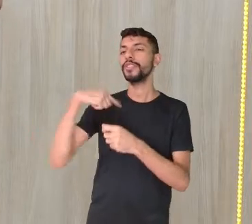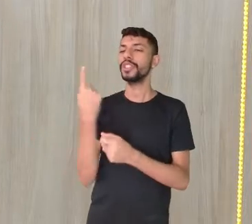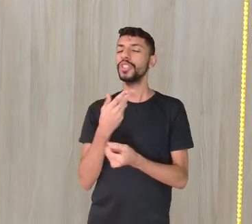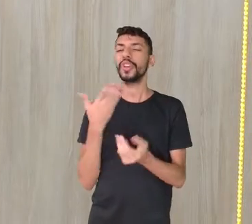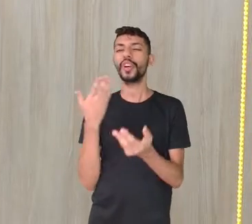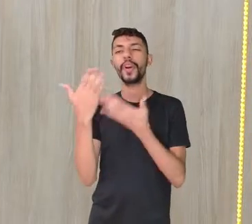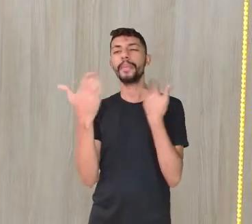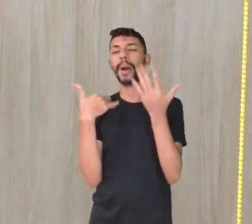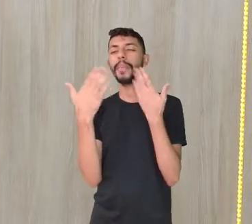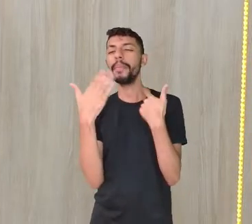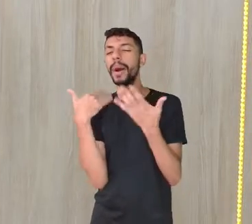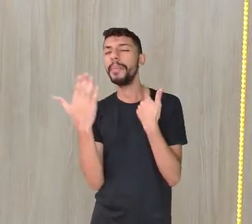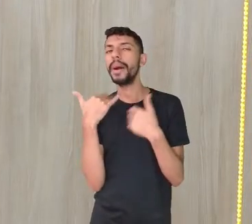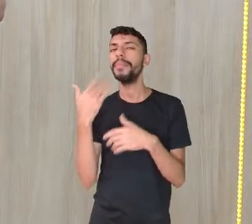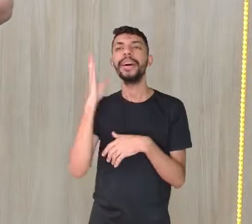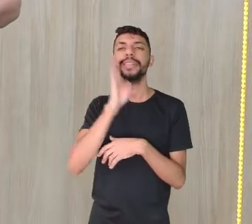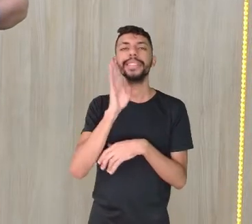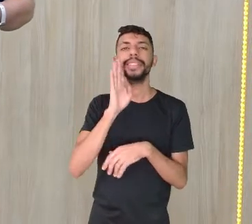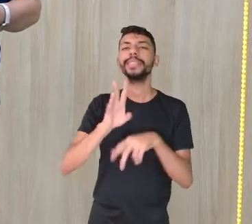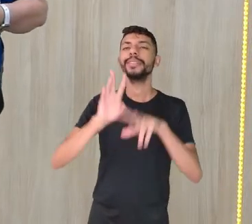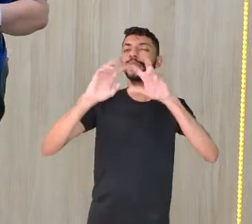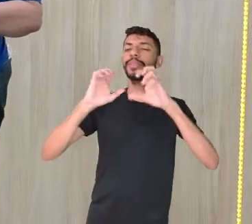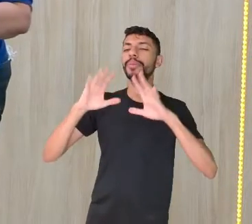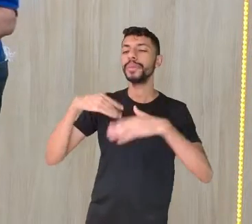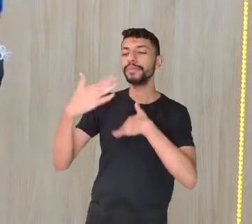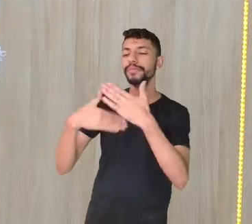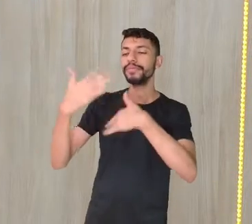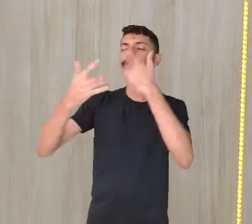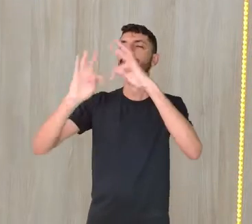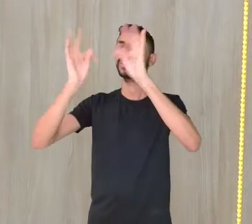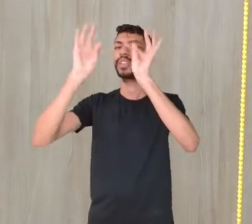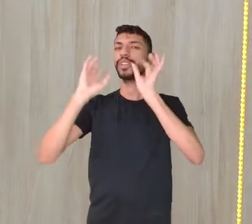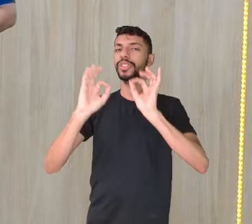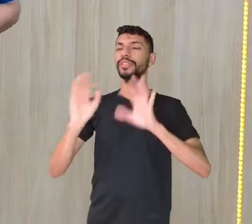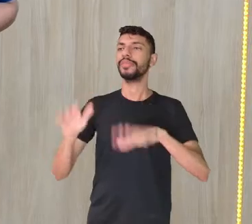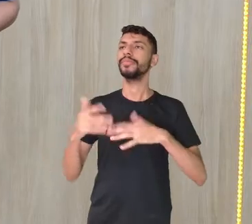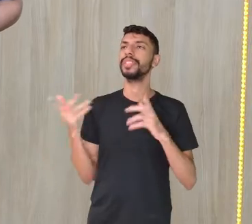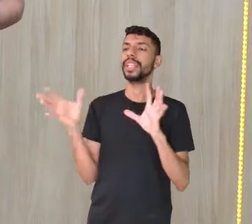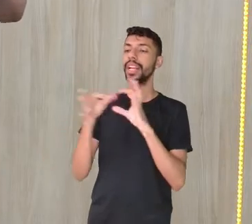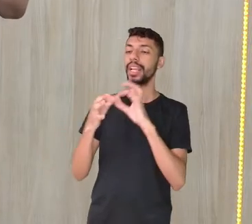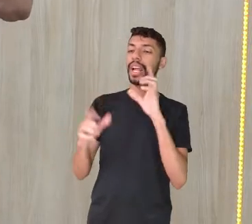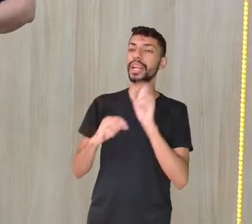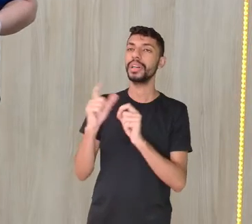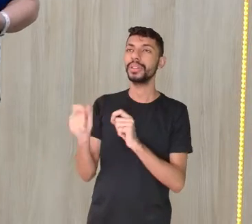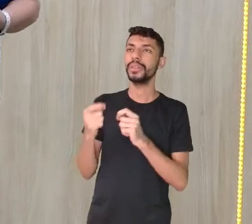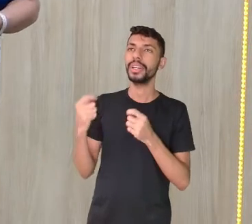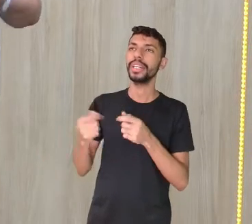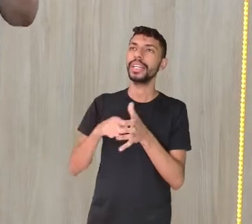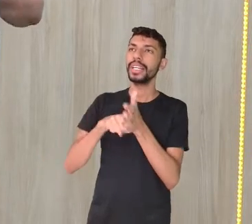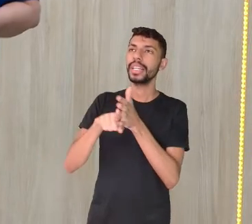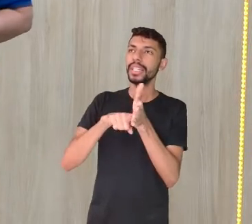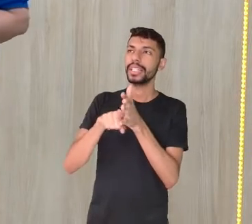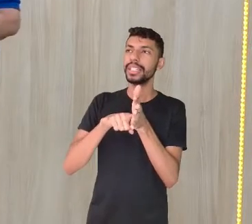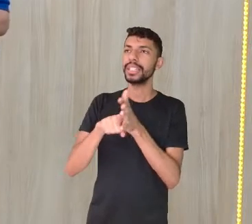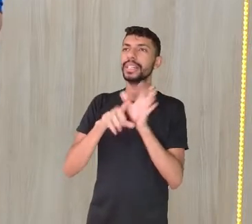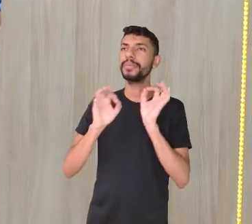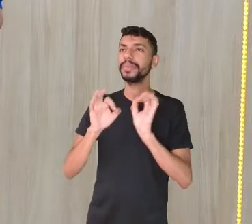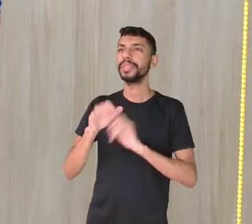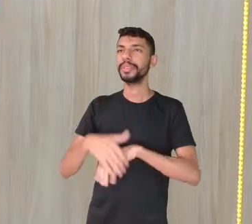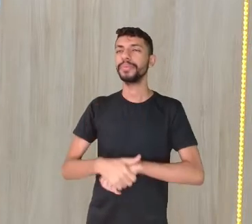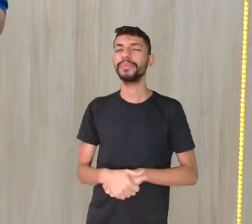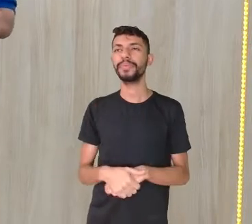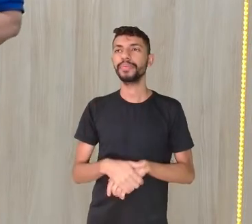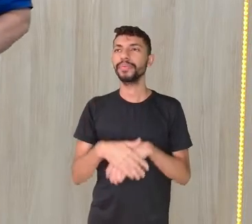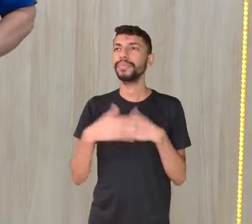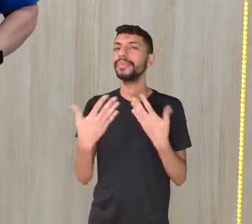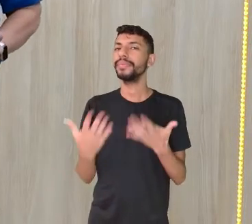papo bem legal a respeito desse avanço tecnológico, no que diz respeito a exames laboratorial. Mas vamos lá.